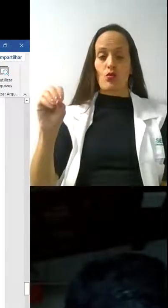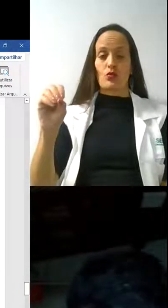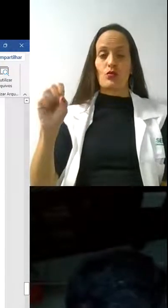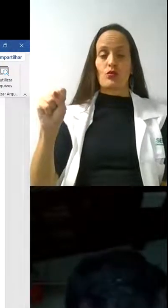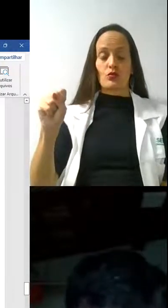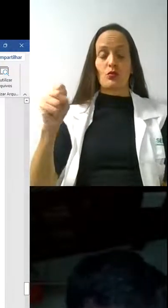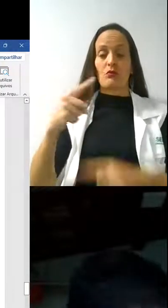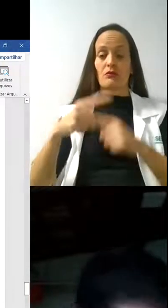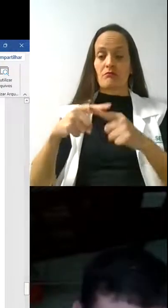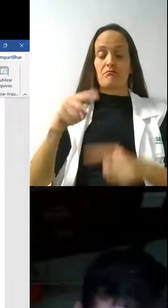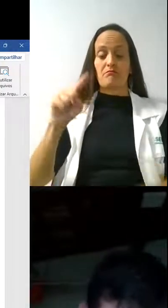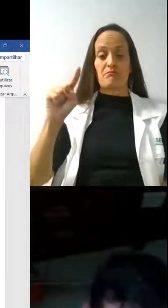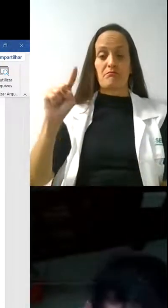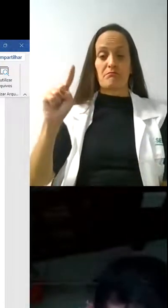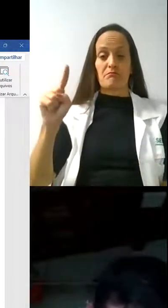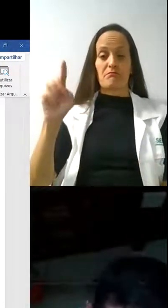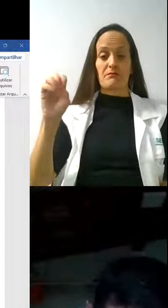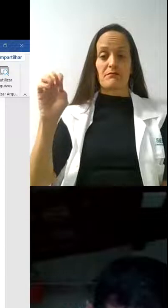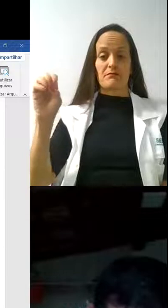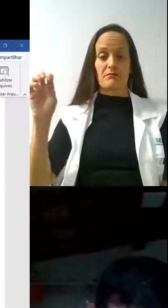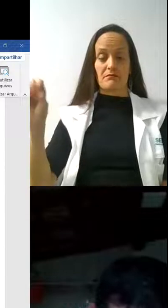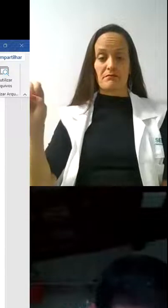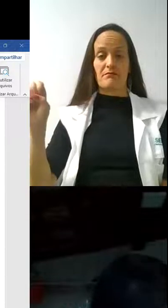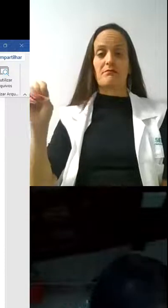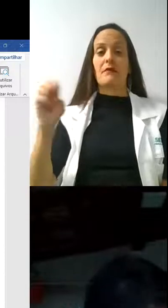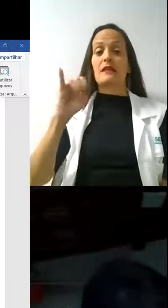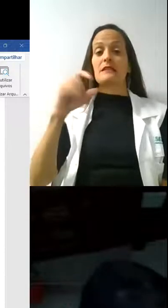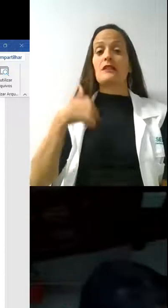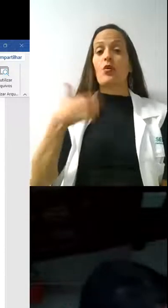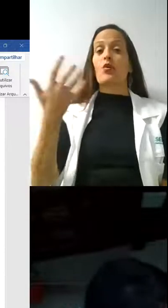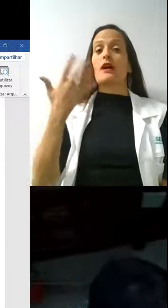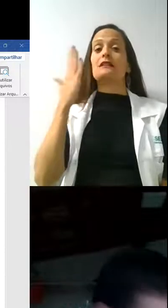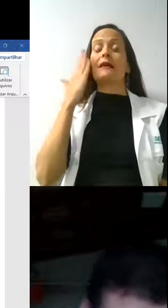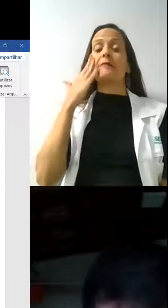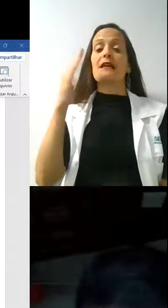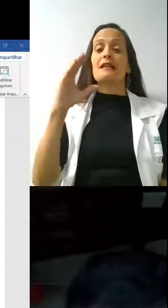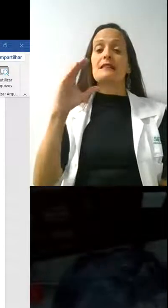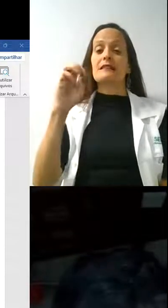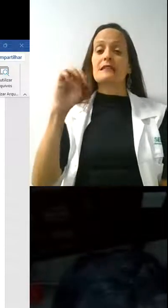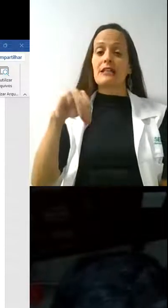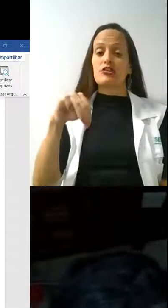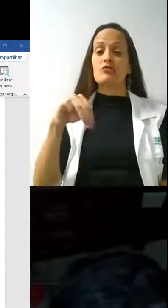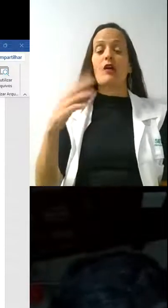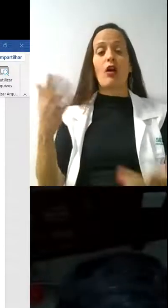em centímetros, eu faço o quê? Multiplico por quanto? Por 100.